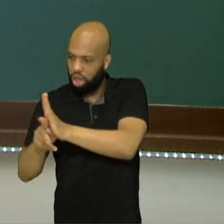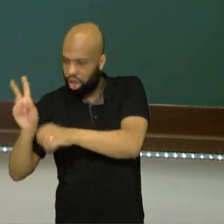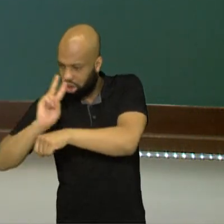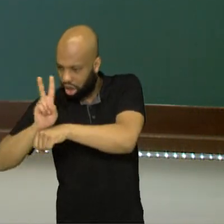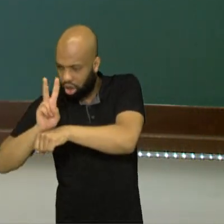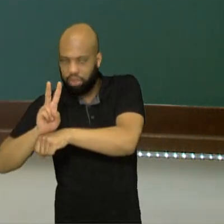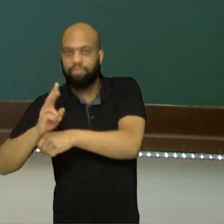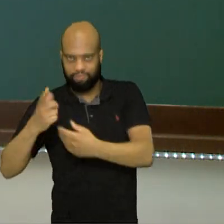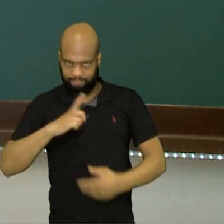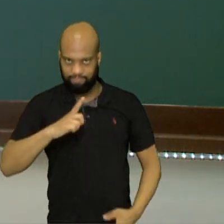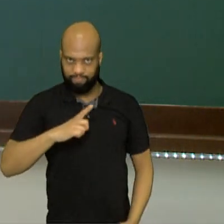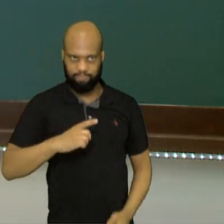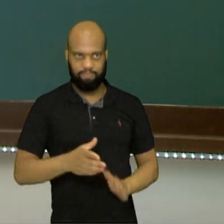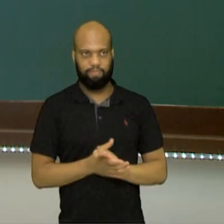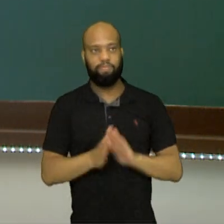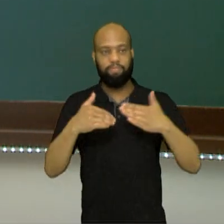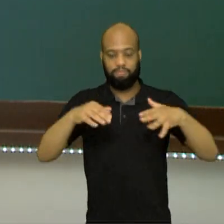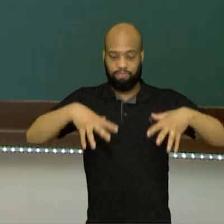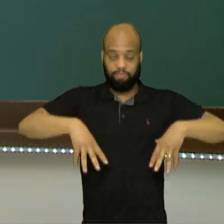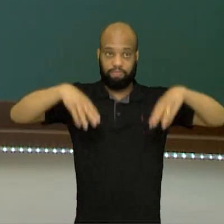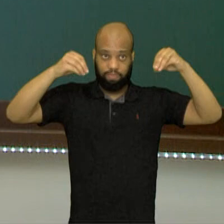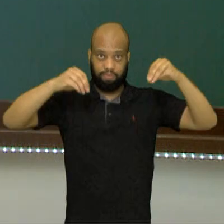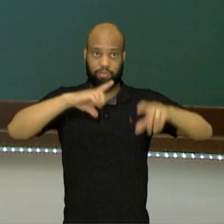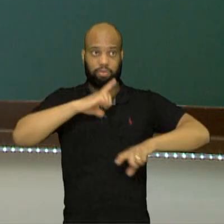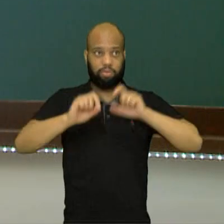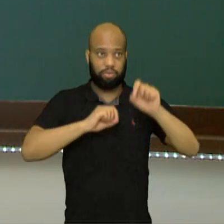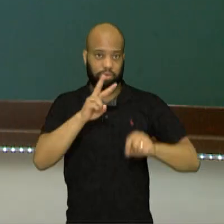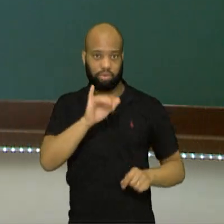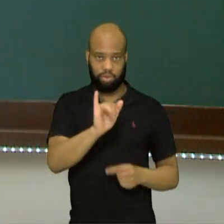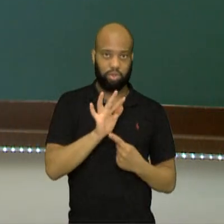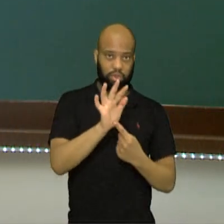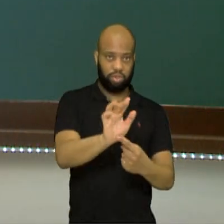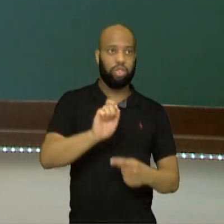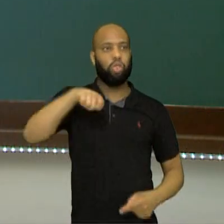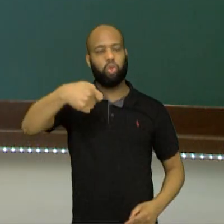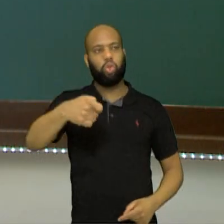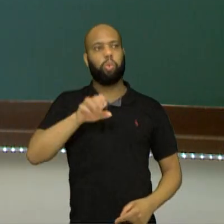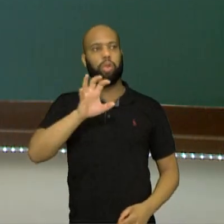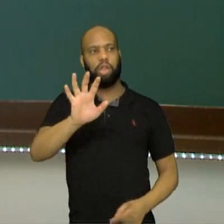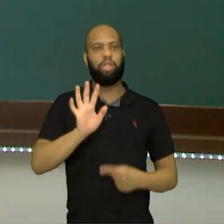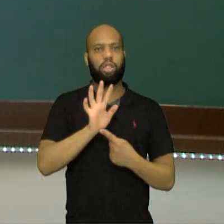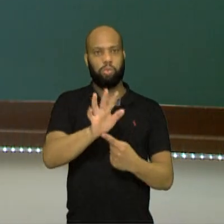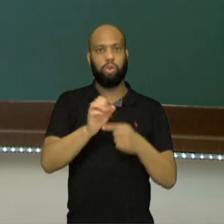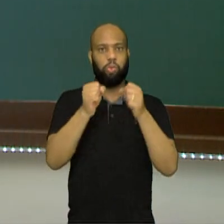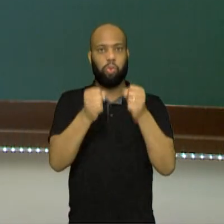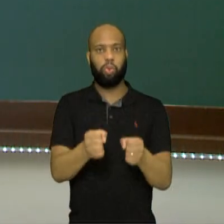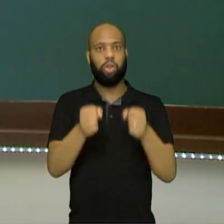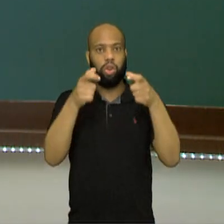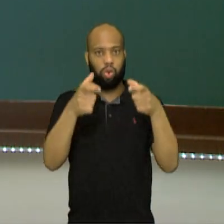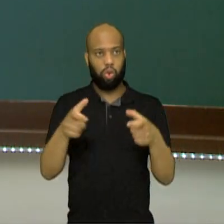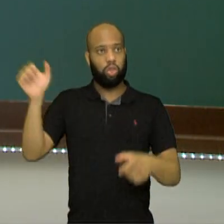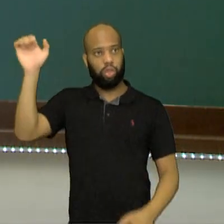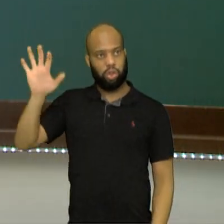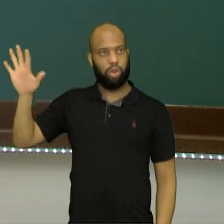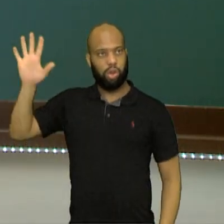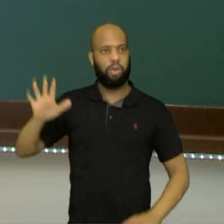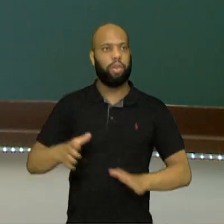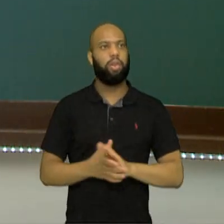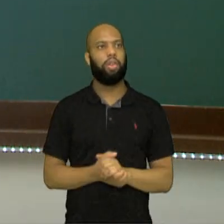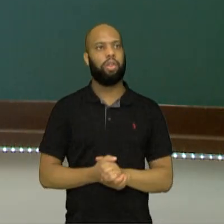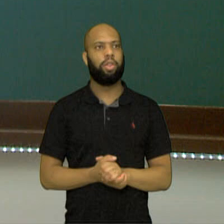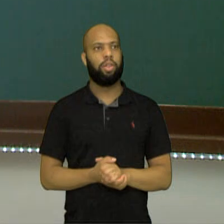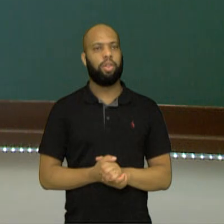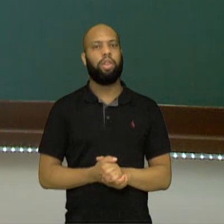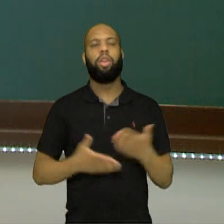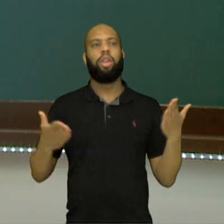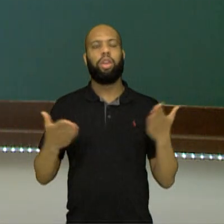muralhas, né, pessoal? E os castelos, eles vão expressar justamente essa fragmentação do poder na Europa, tá bom? E